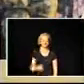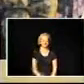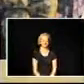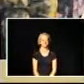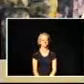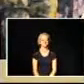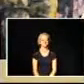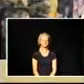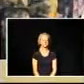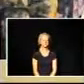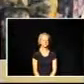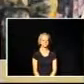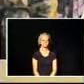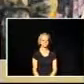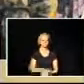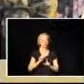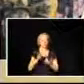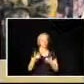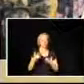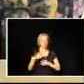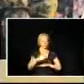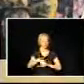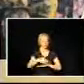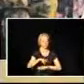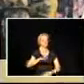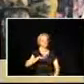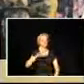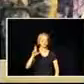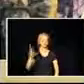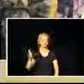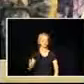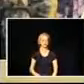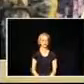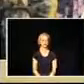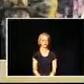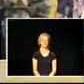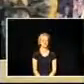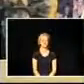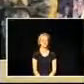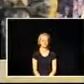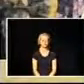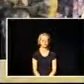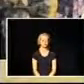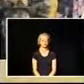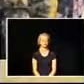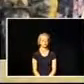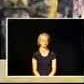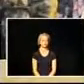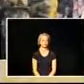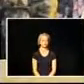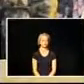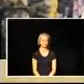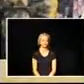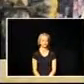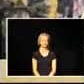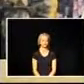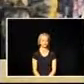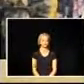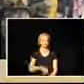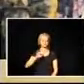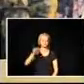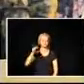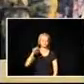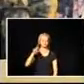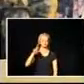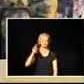Passa a denominar-se Rua Sugi Cajita, atual Rua 12, localizada no loteamento Jardim do Lago 1, neste